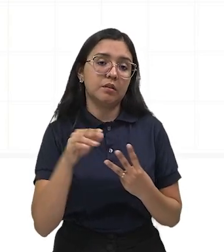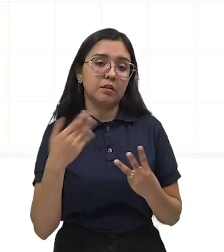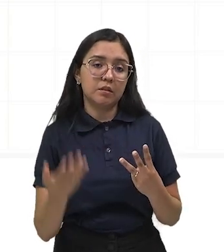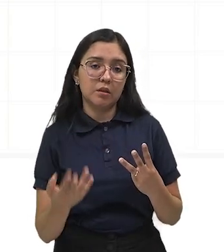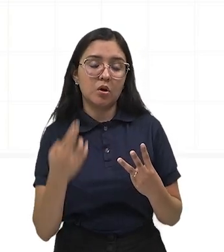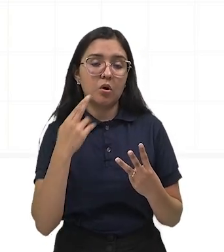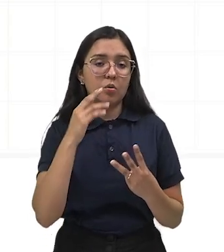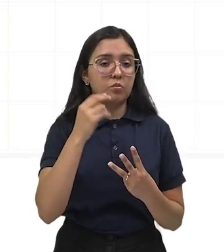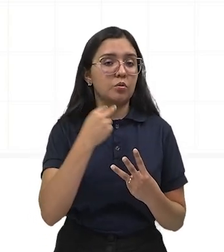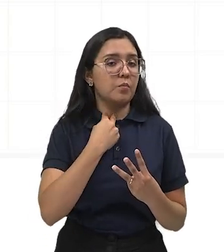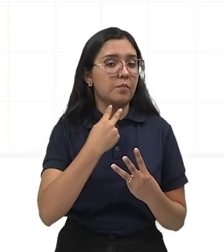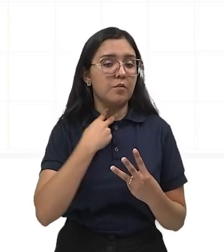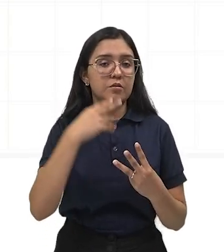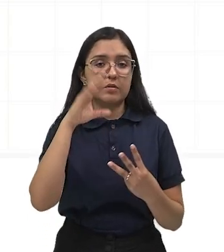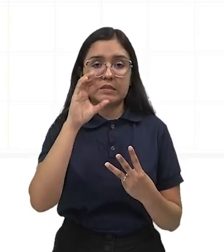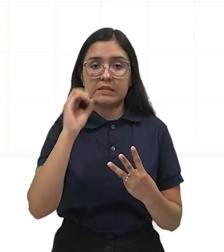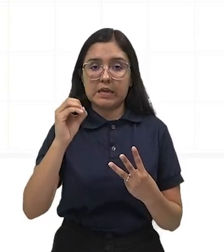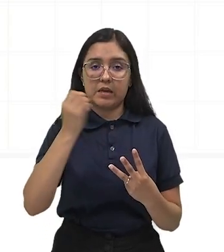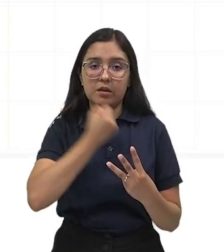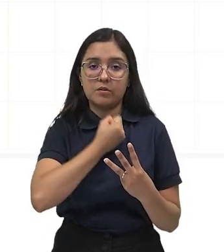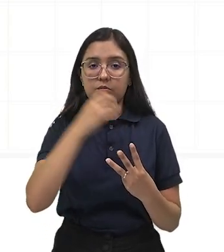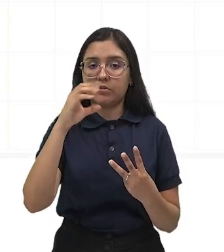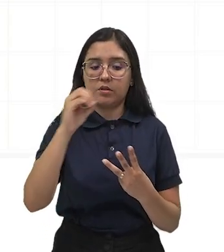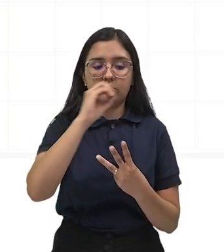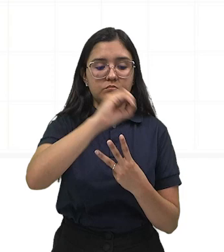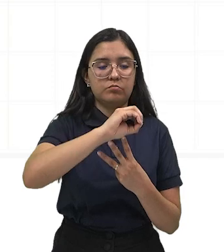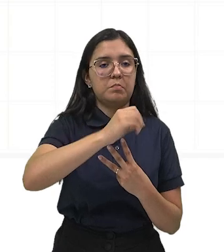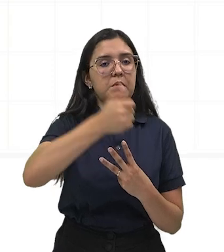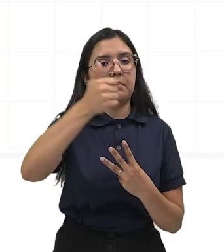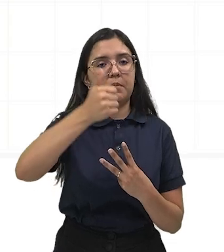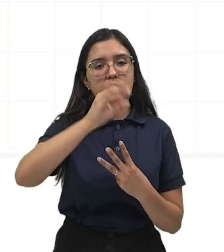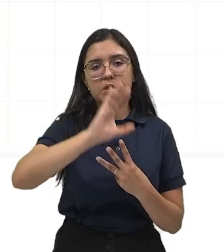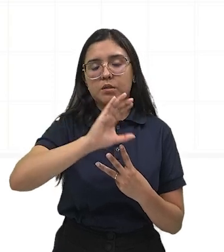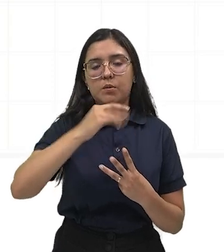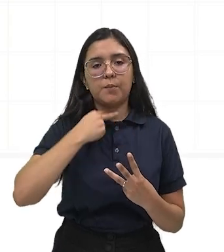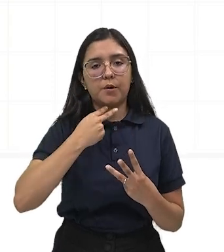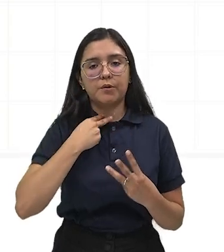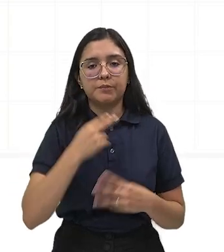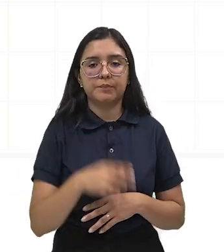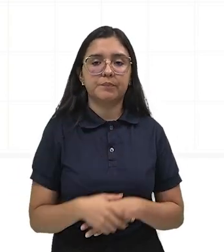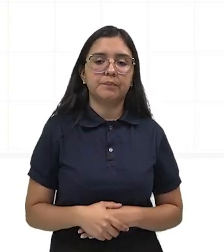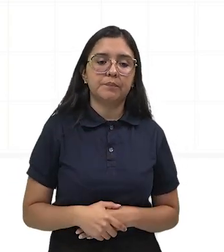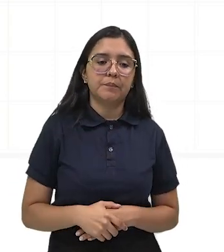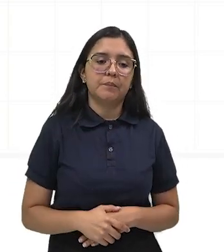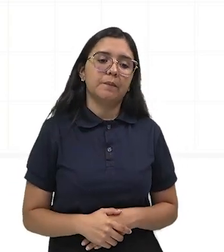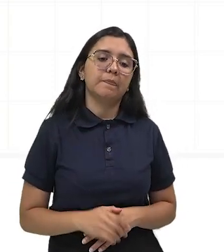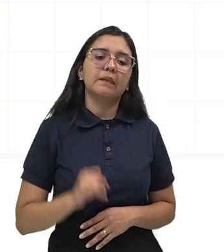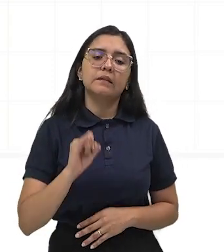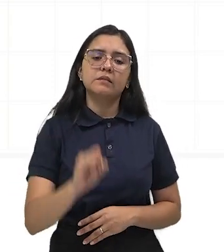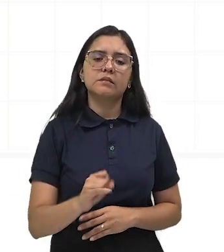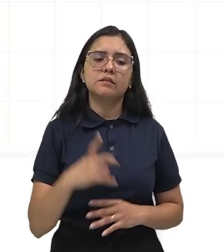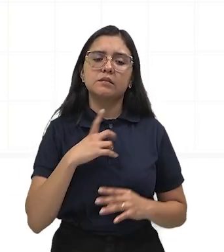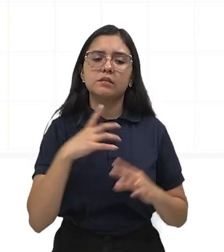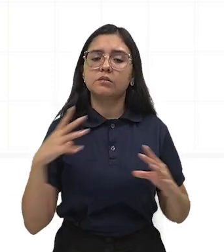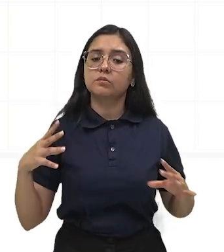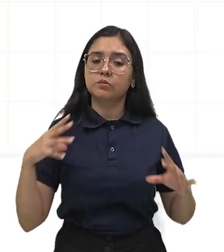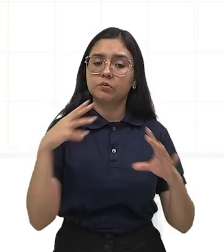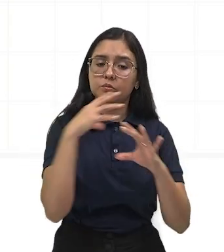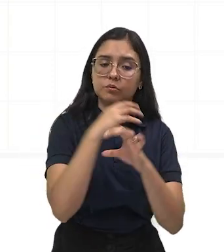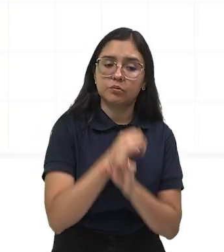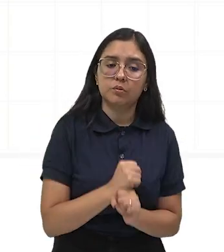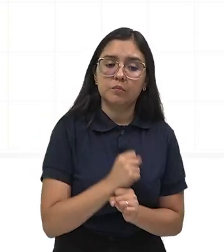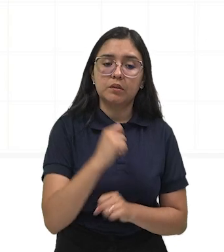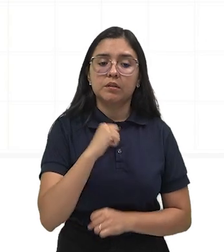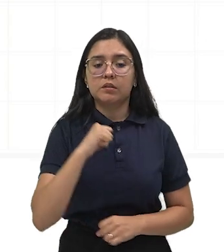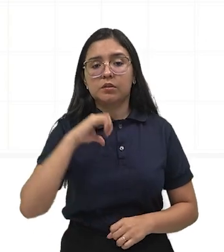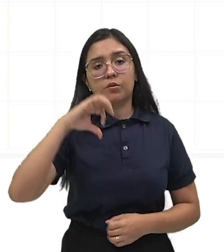pode ocupar a primeira posição. Então vamos ver quantas eu tenho. Olha, se eu somo isso aqui tudinho, eu só